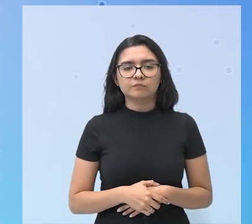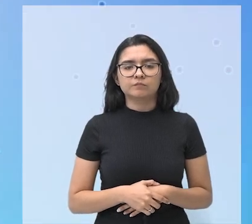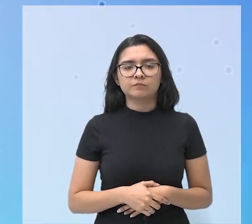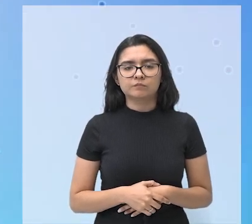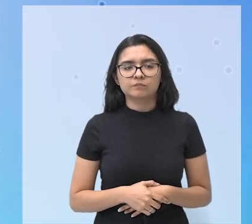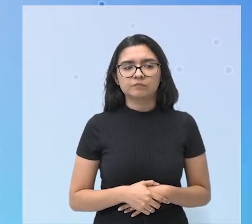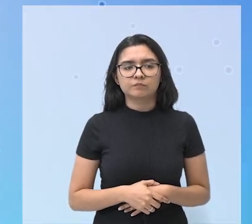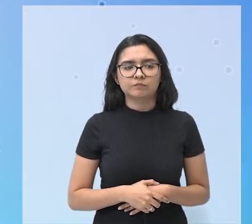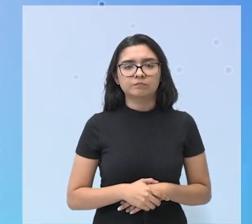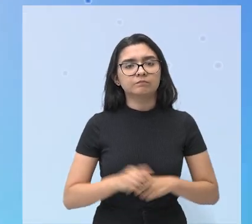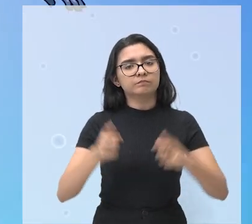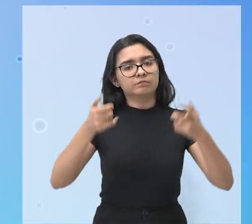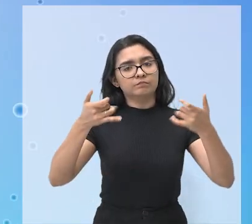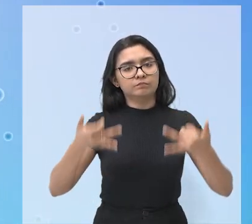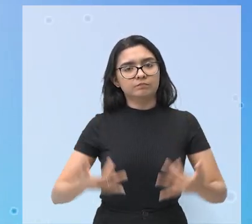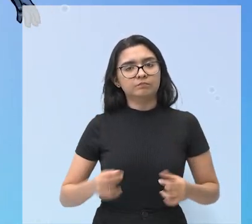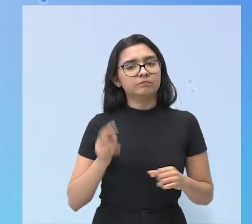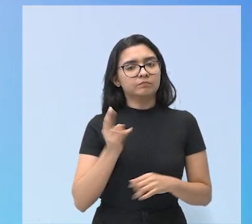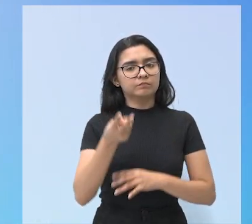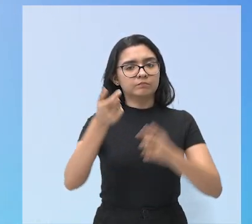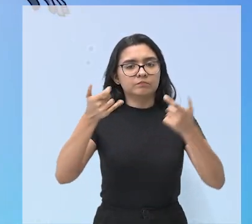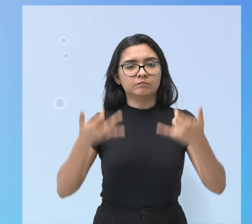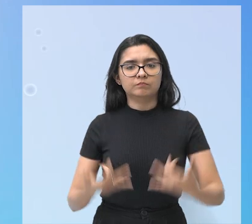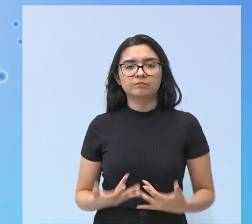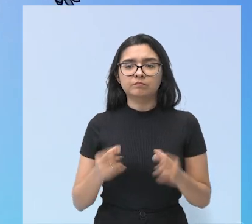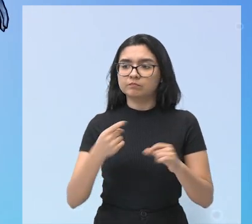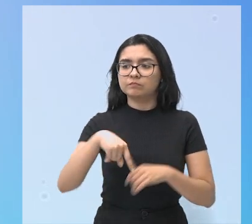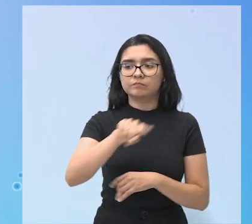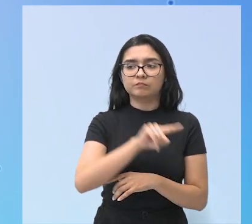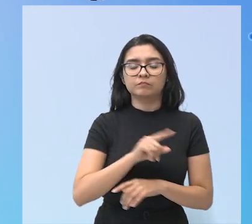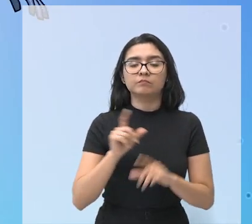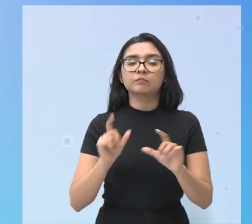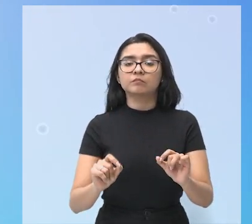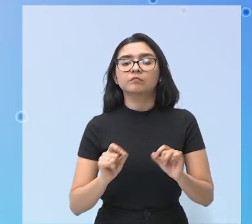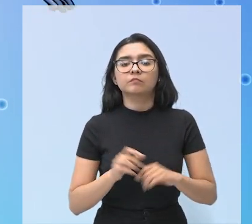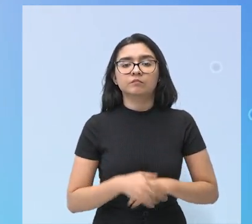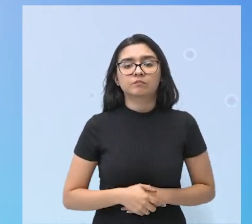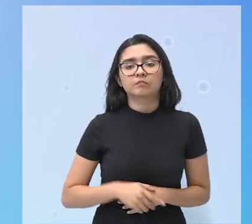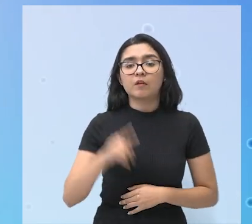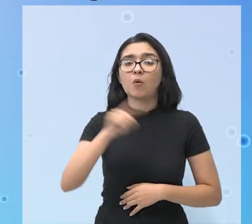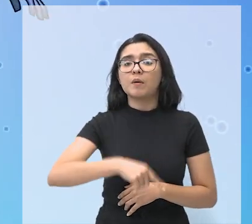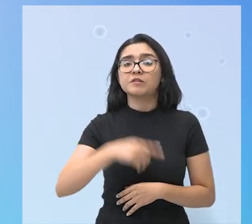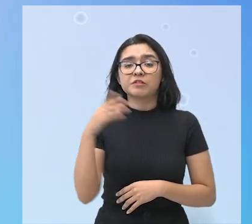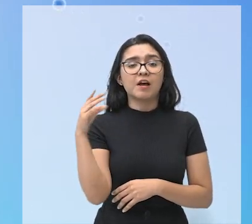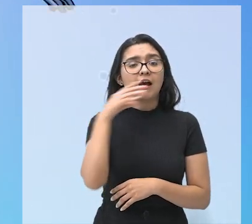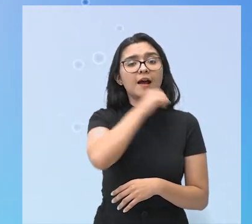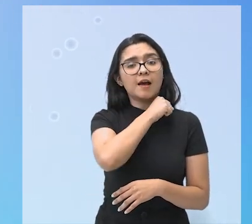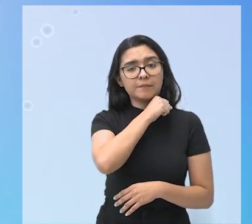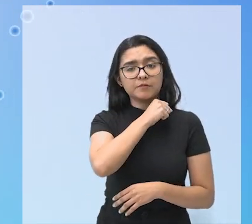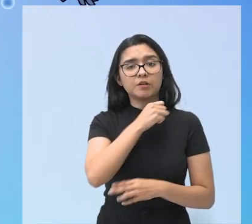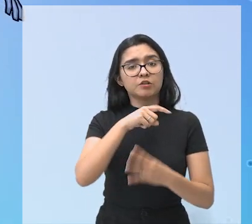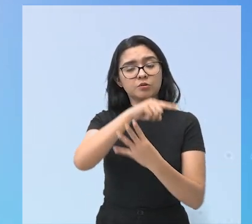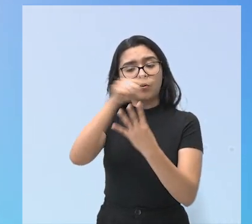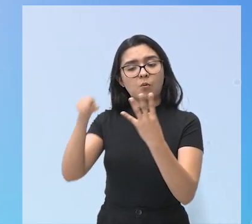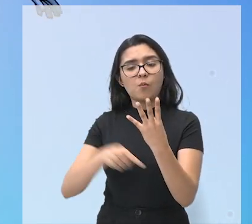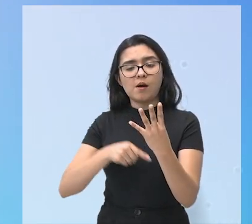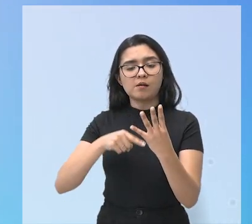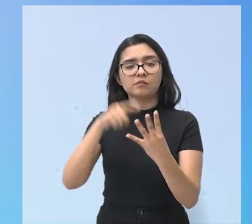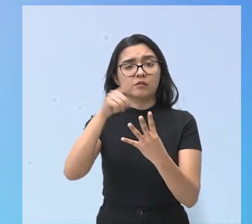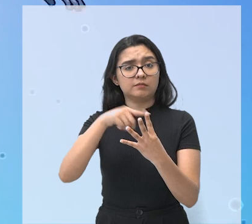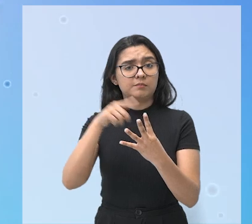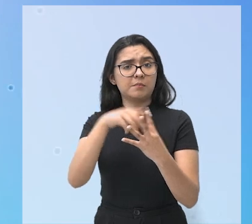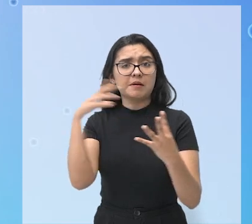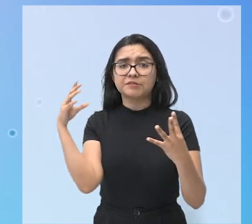Bom, falando um pouco mais desse nado, como eu disse para vocês, ele é considerado o mais rápido entre os 4 estilos